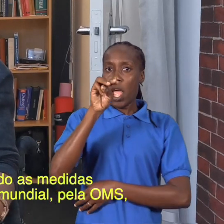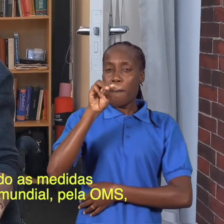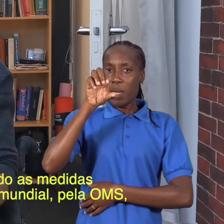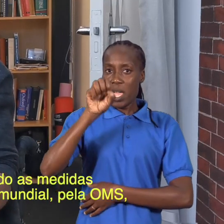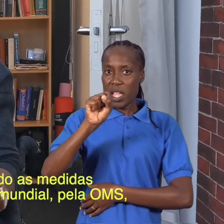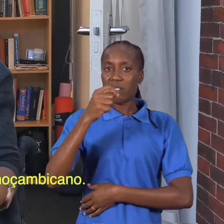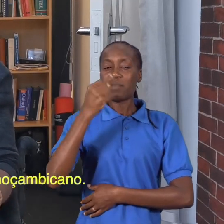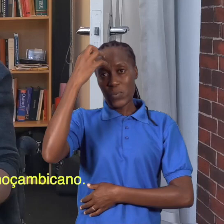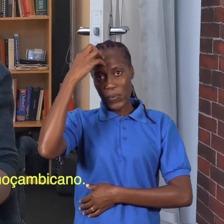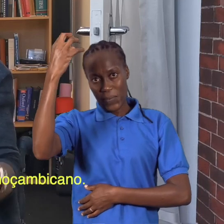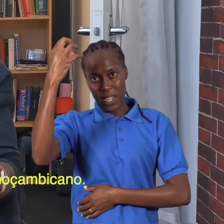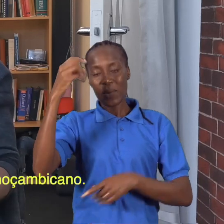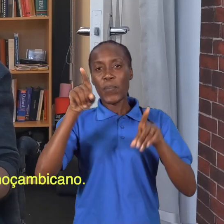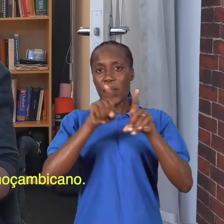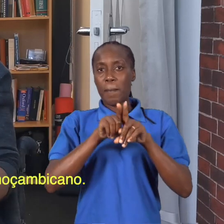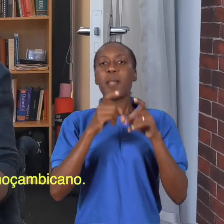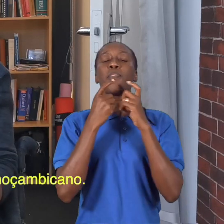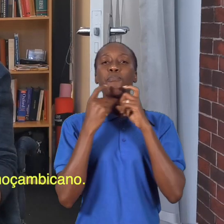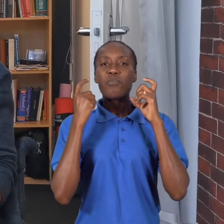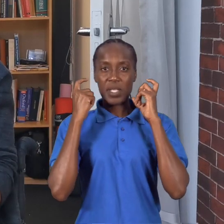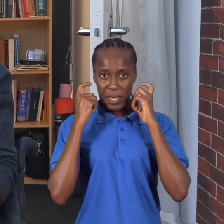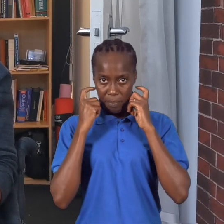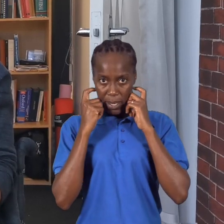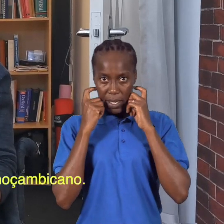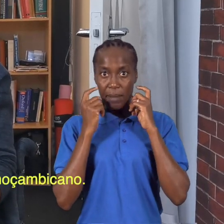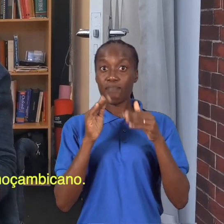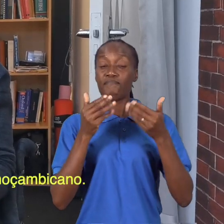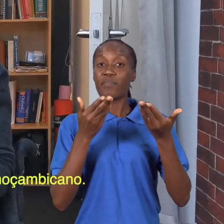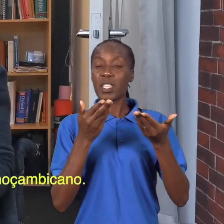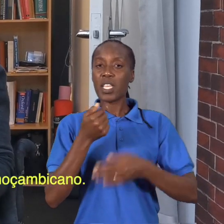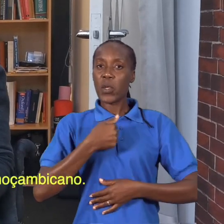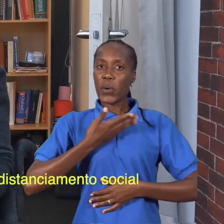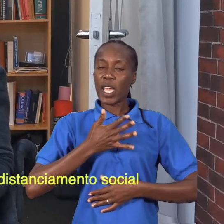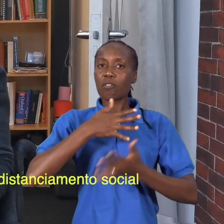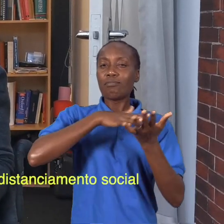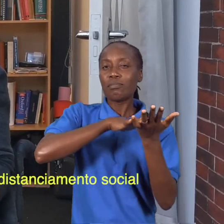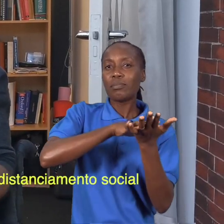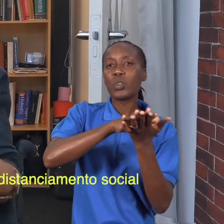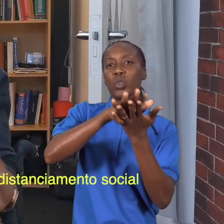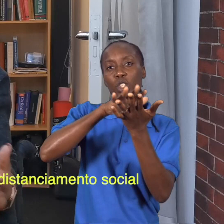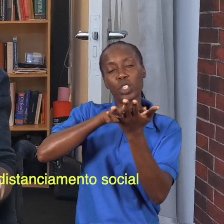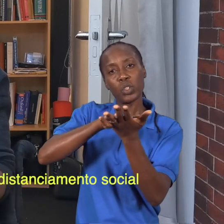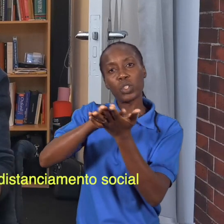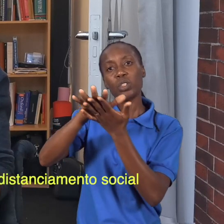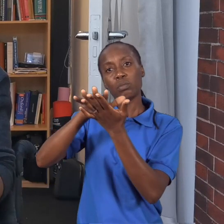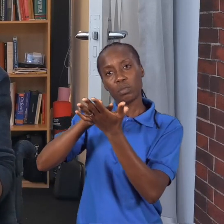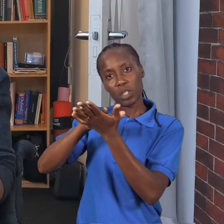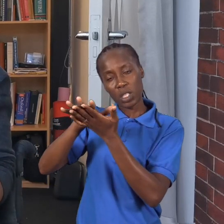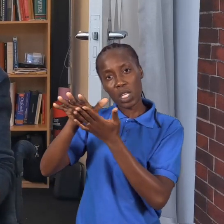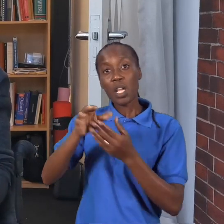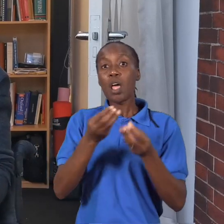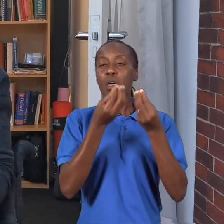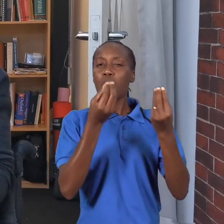mundial, pela ONS, e também pelo governo moçanicano. Então, venho cá deixar algumas